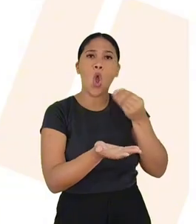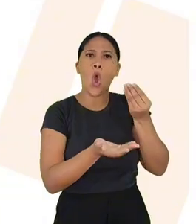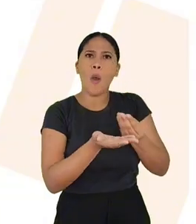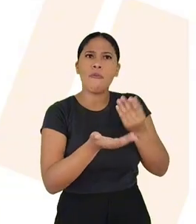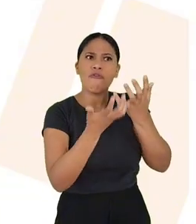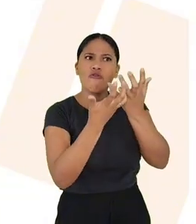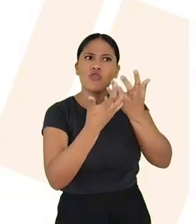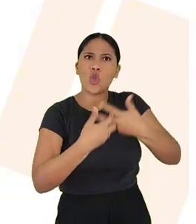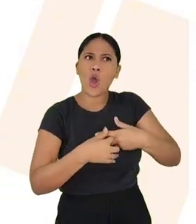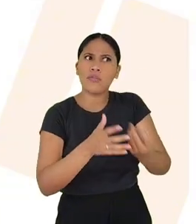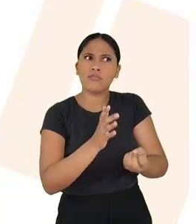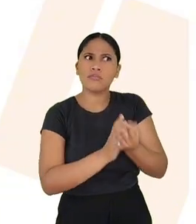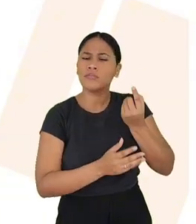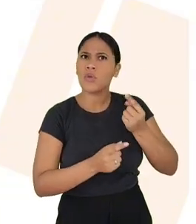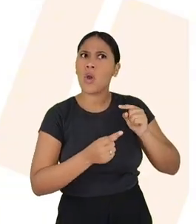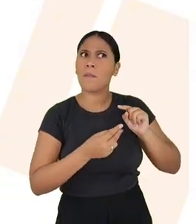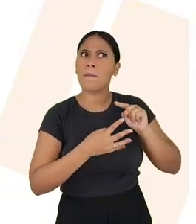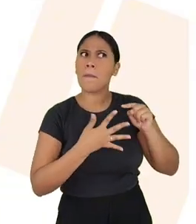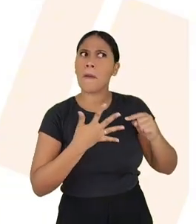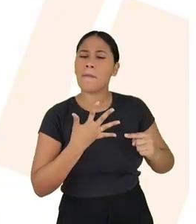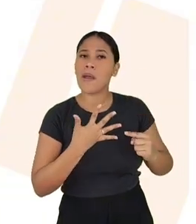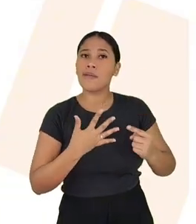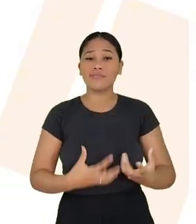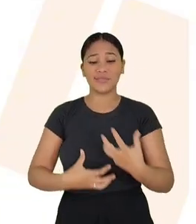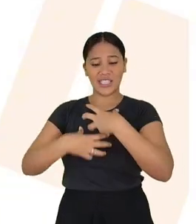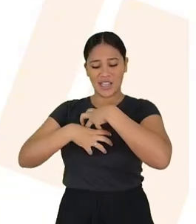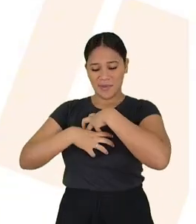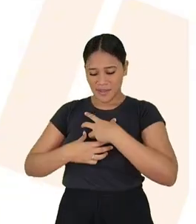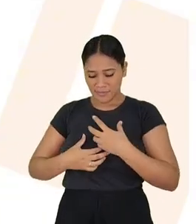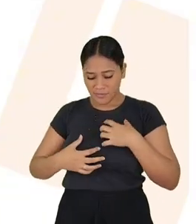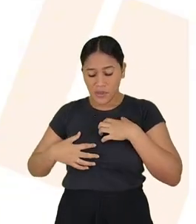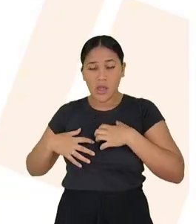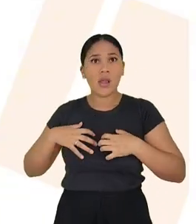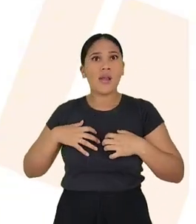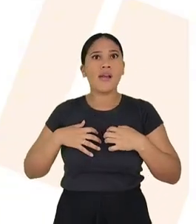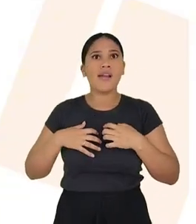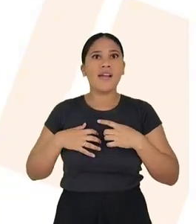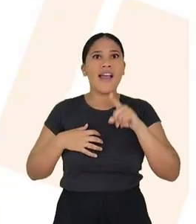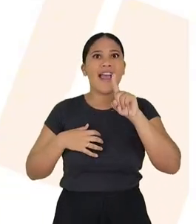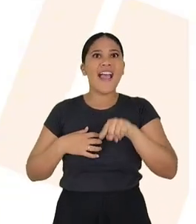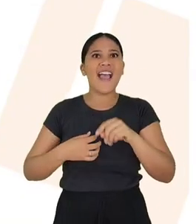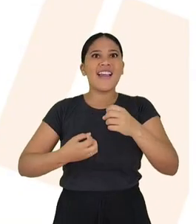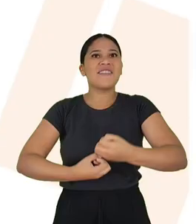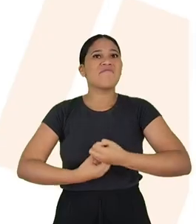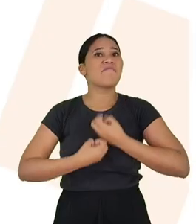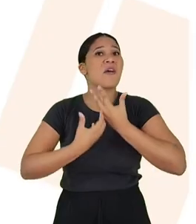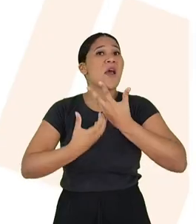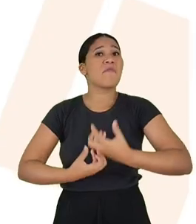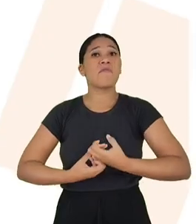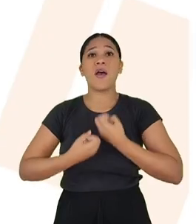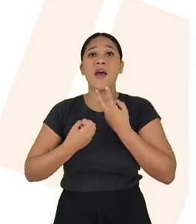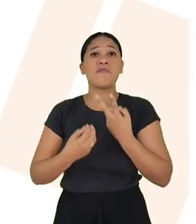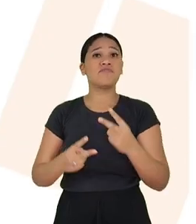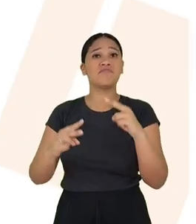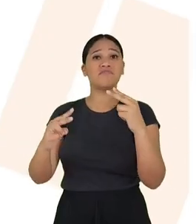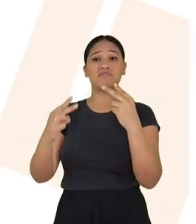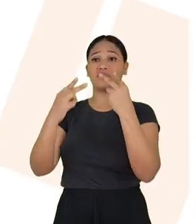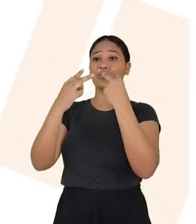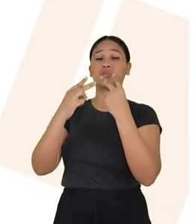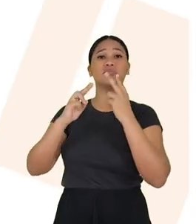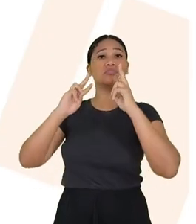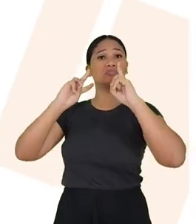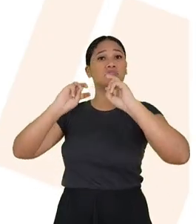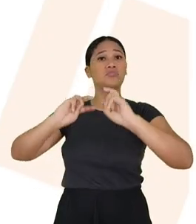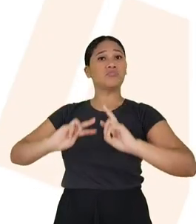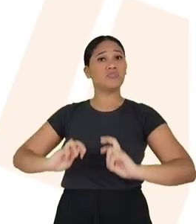aspectos empíricos relacionados ao funcionamento do que se cria, até sentimentos e expressões que podem ser manifestos por quem